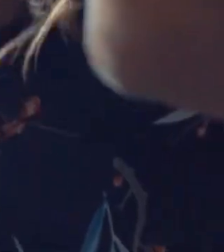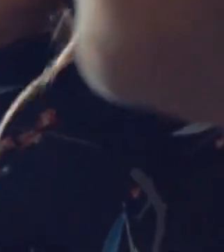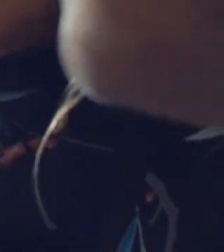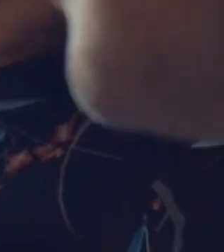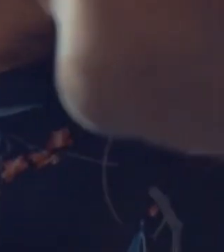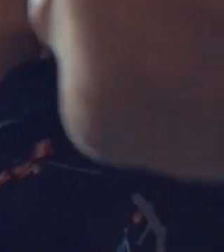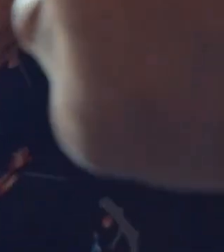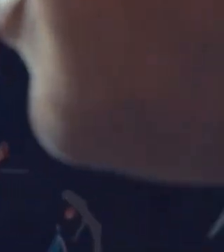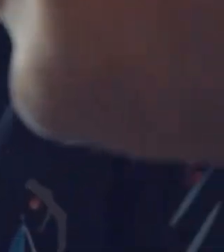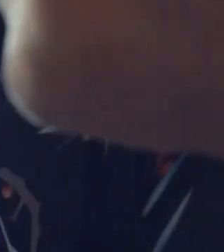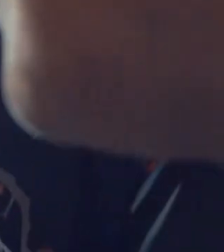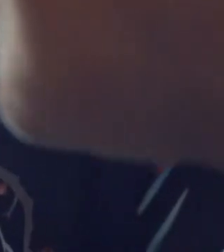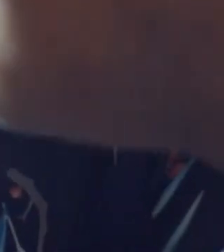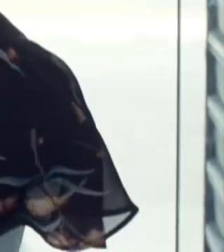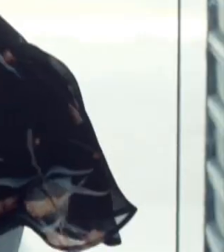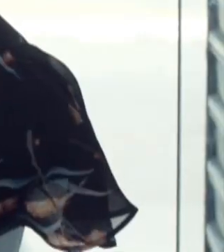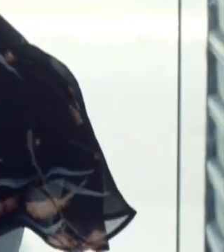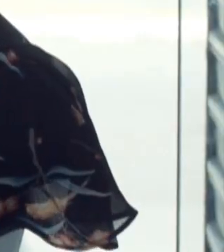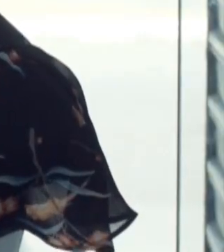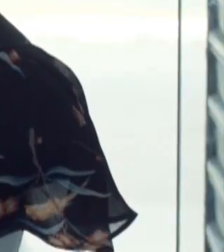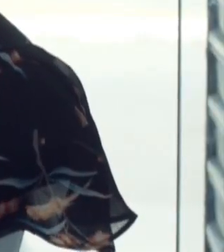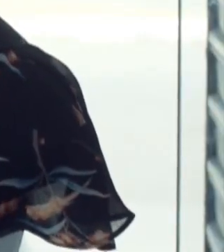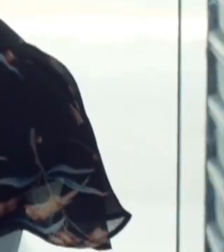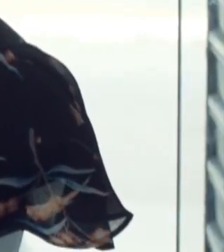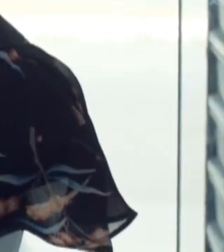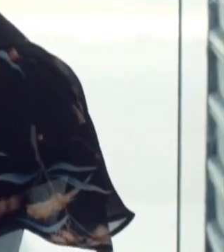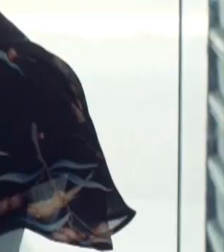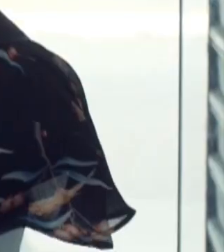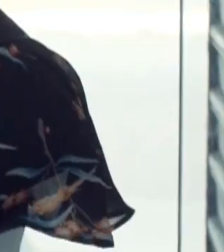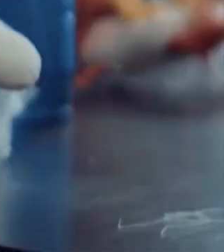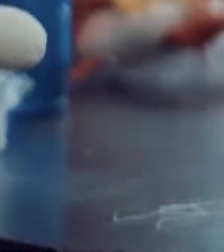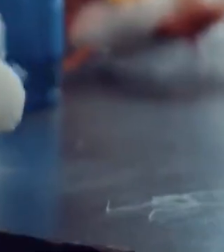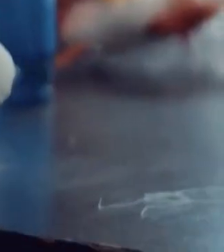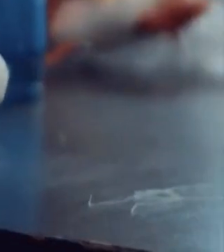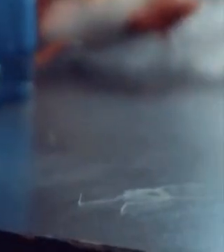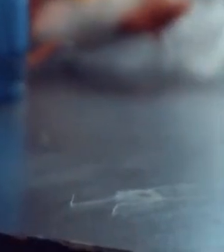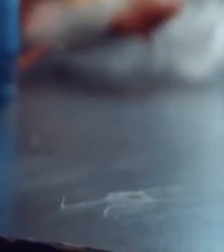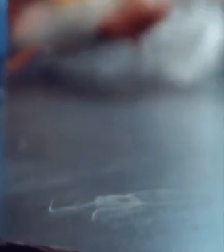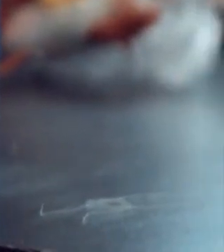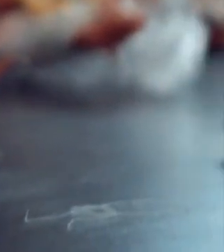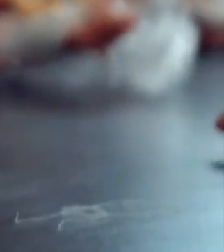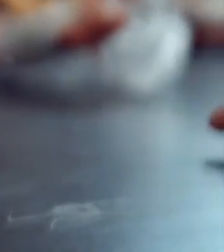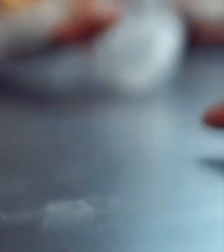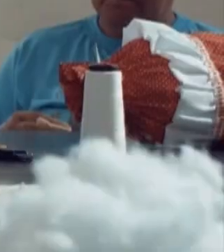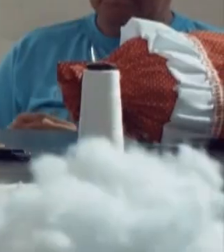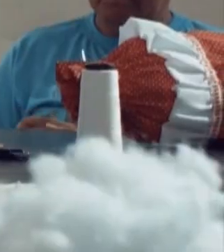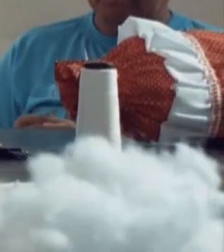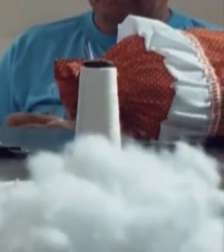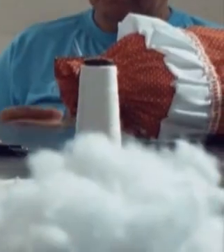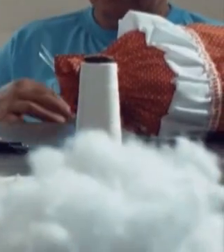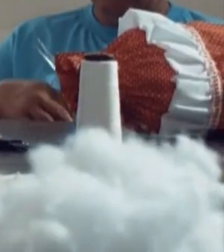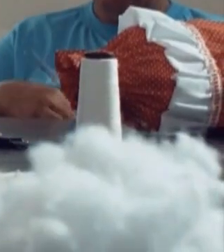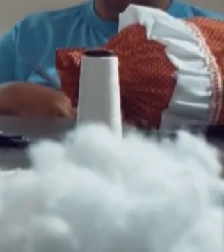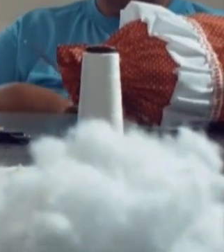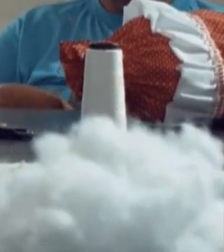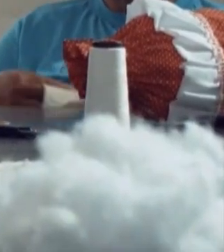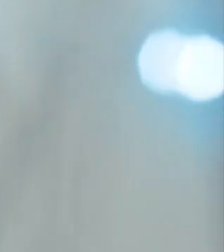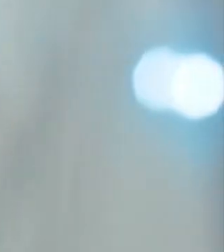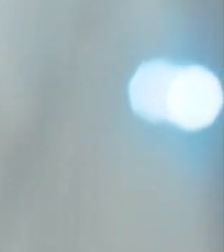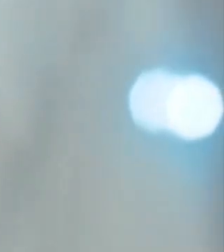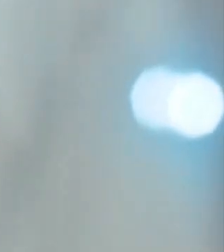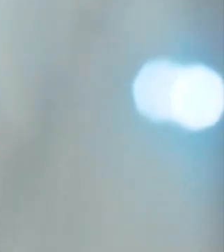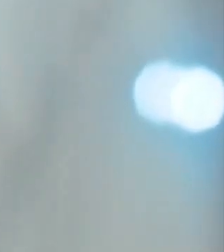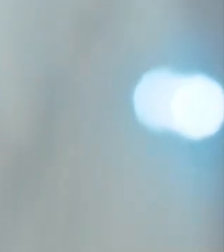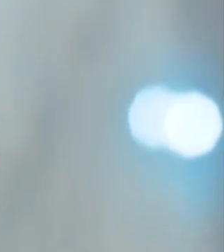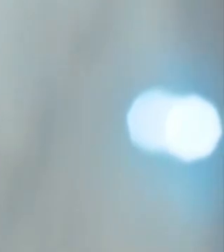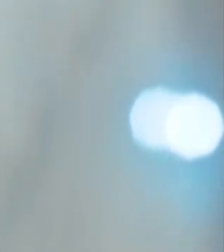pronta. Mas aí um dia uma pessoa me falou, por que não vender? Procurei me aperfeiçoar com cursos